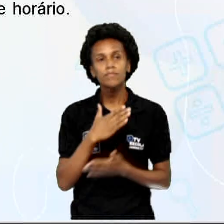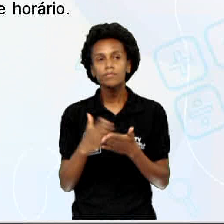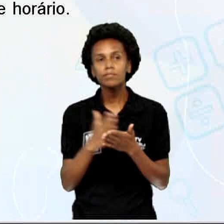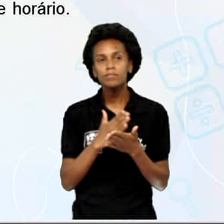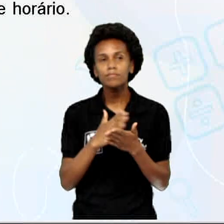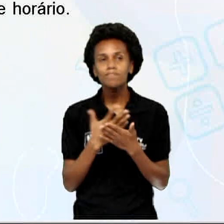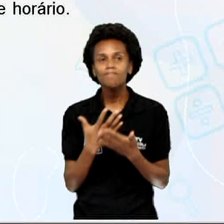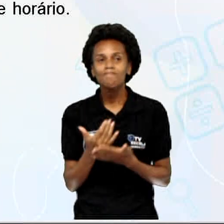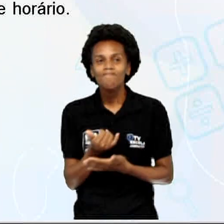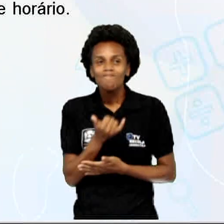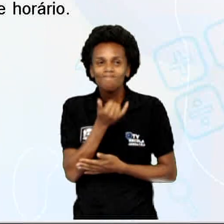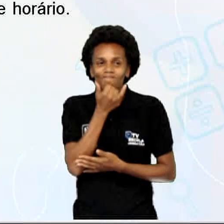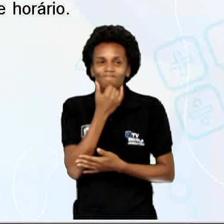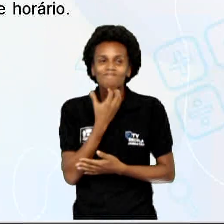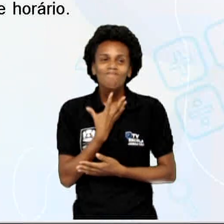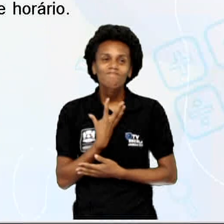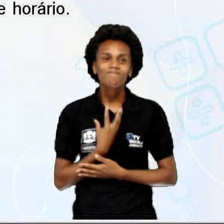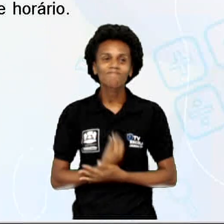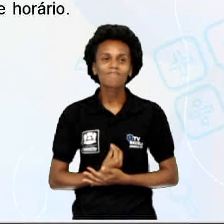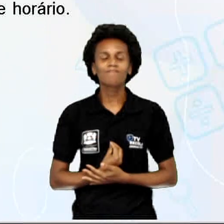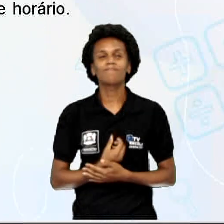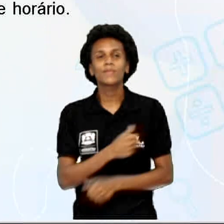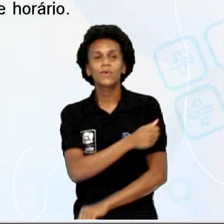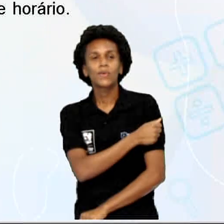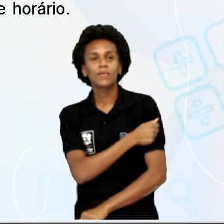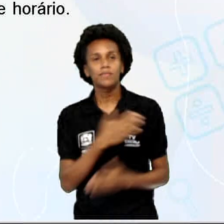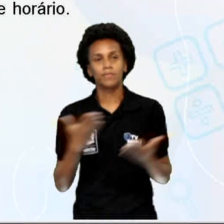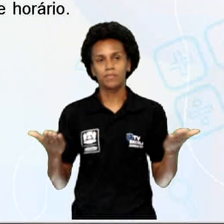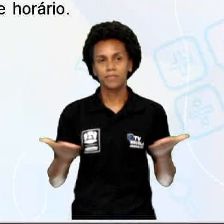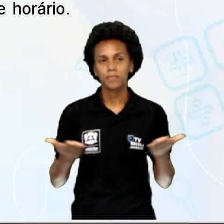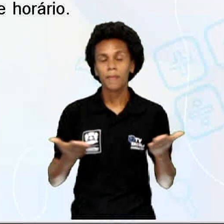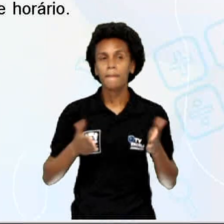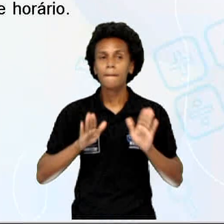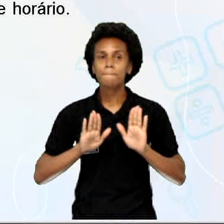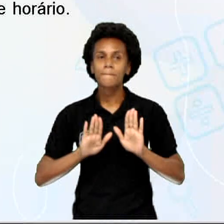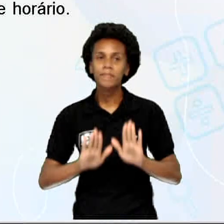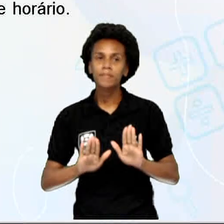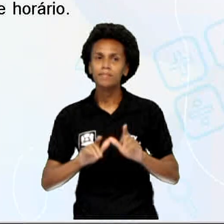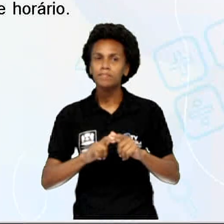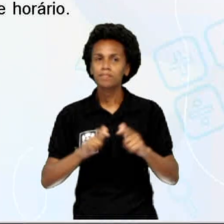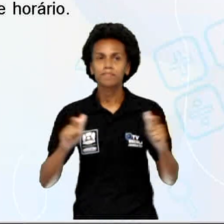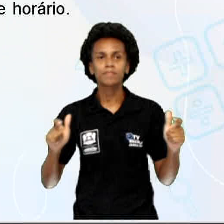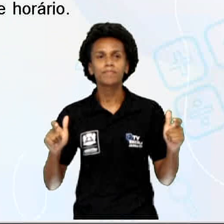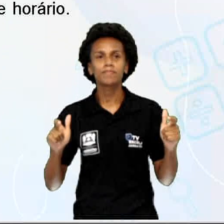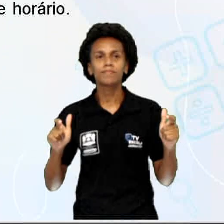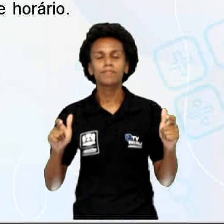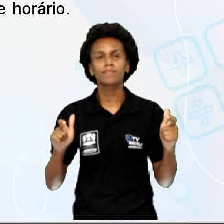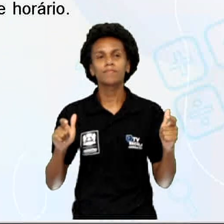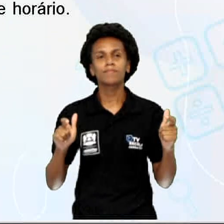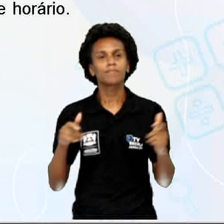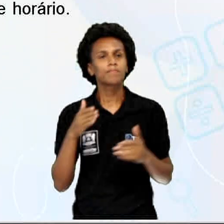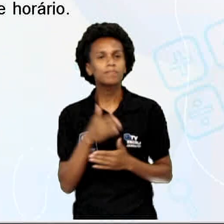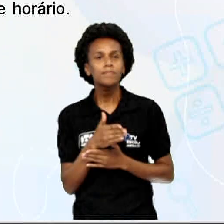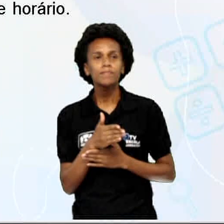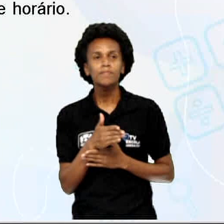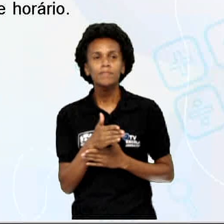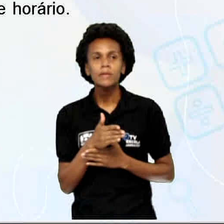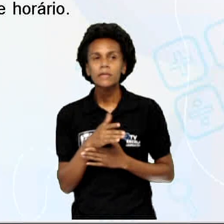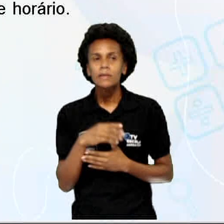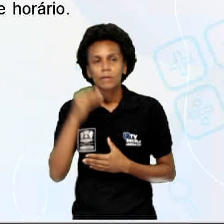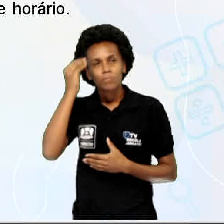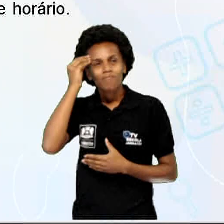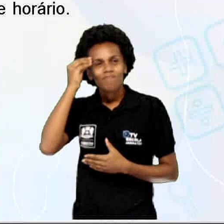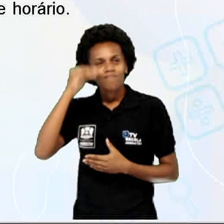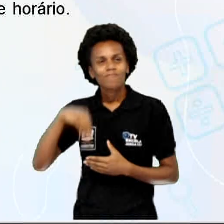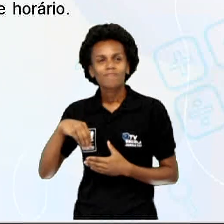estudantes atuais. Portanto, grande parte destes parece desmotivada em relação à aquisição do conhecimento. O